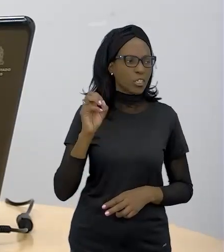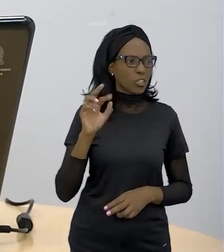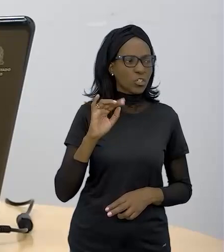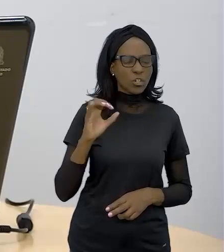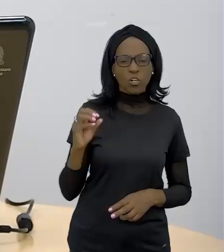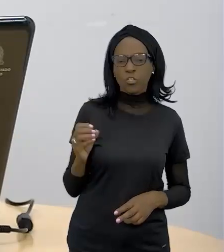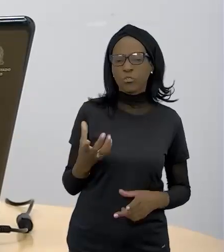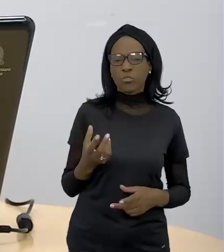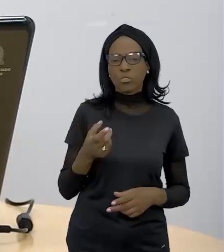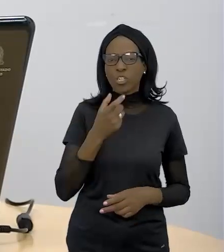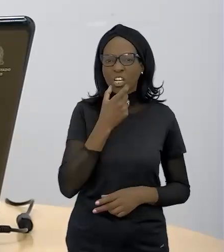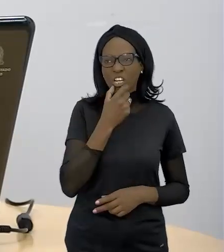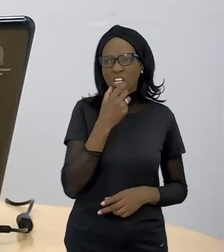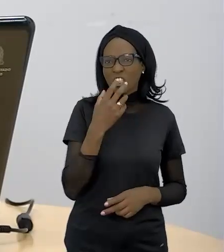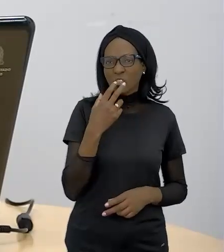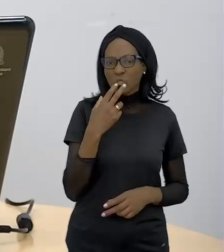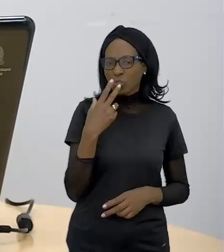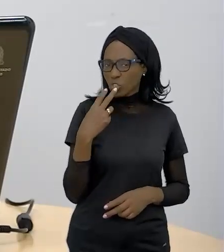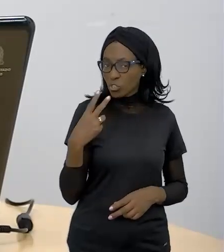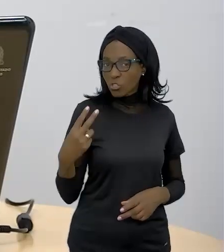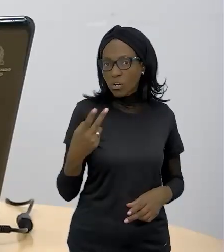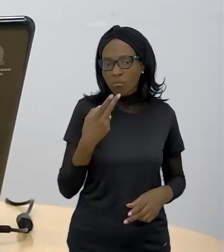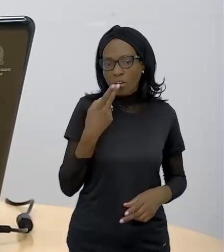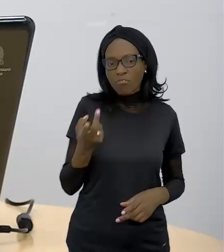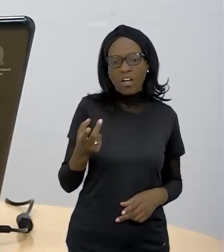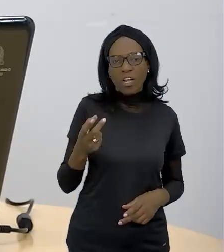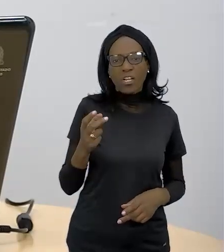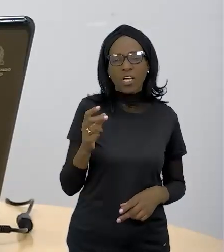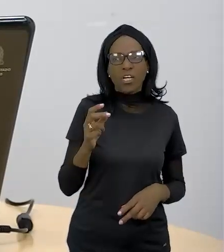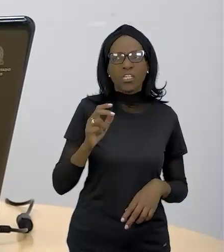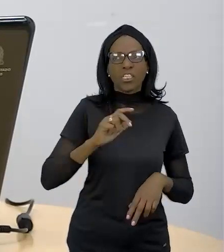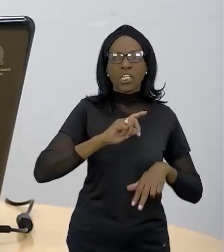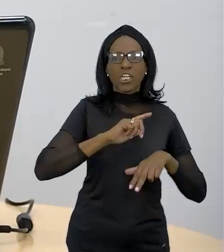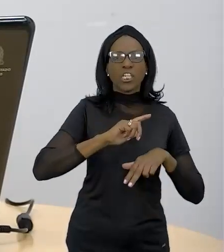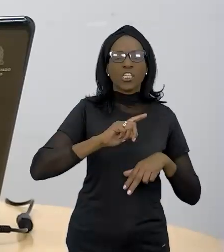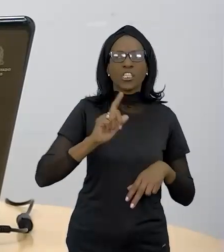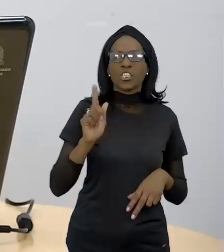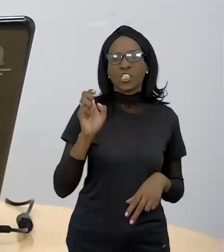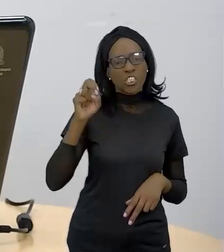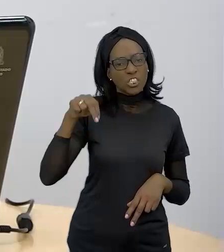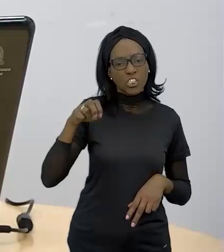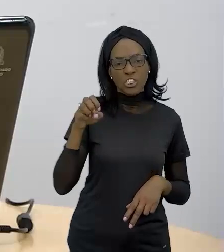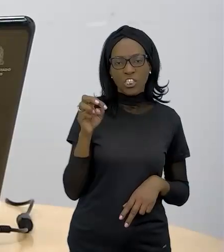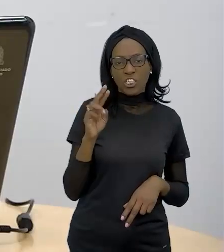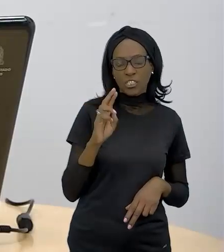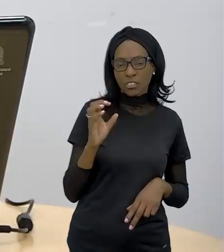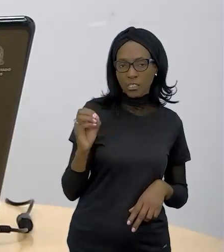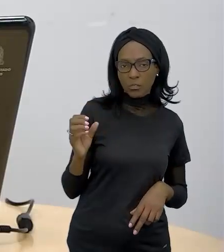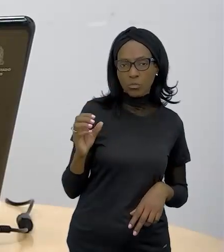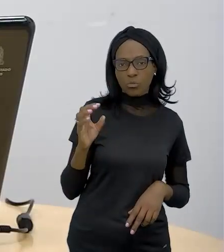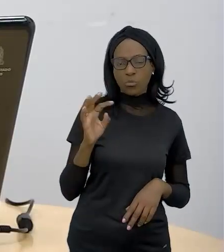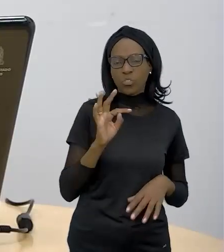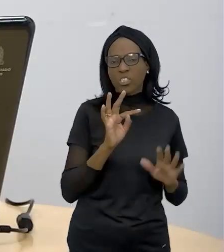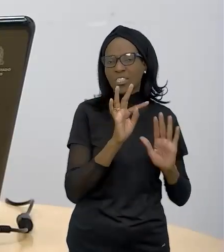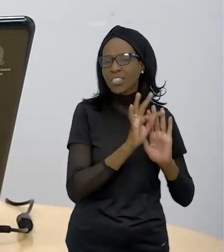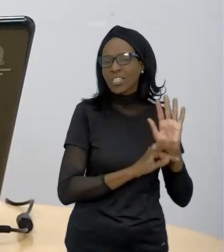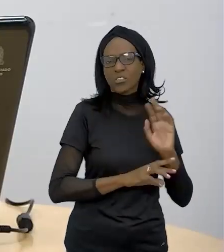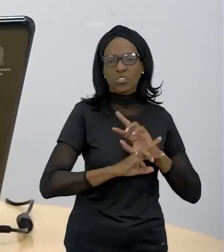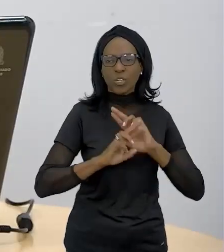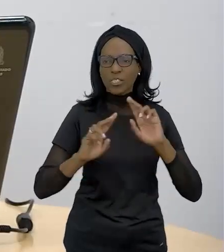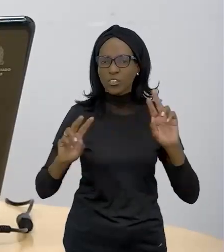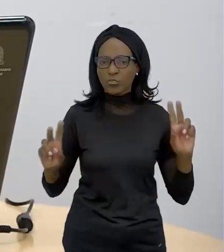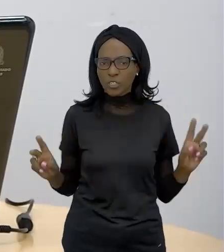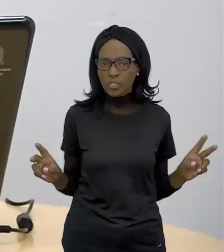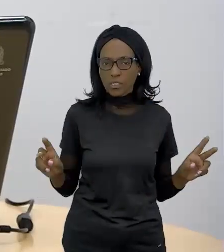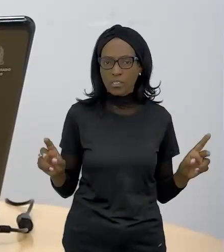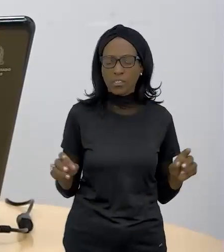e idioma, né, a gente acaba falando que são gêneros textuais. Quanto mais contato com gêneros textuais diferentes,